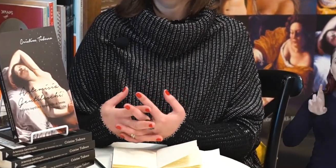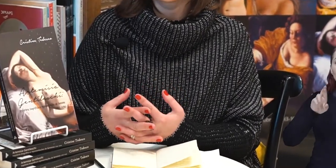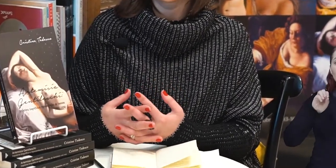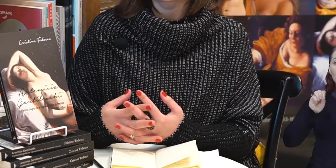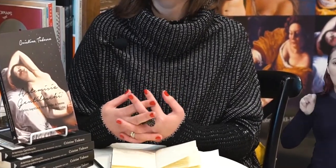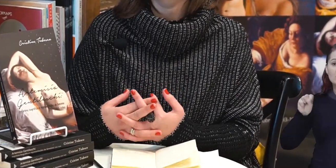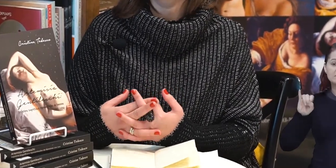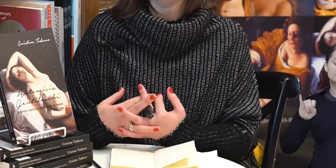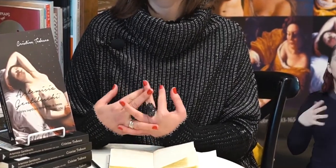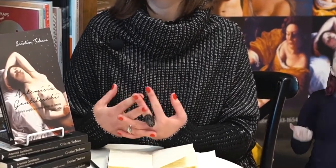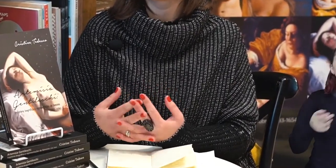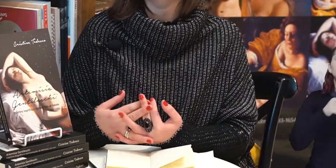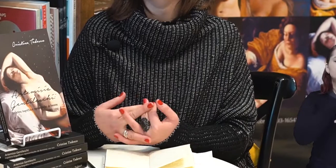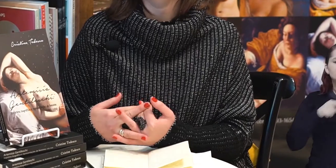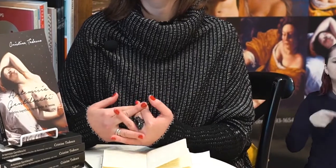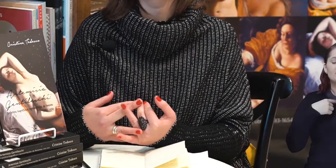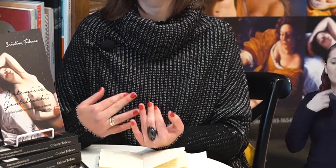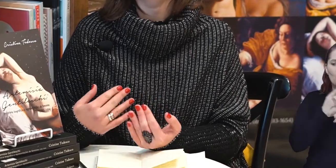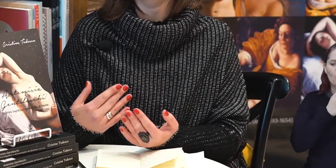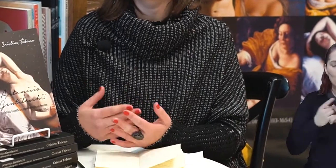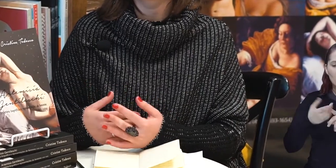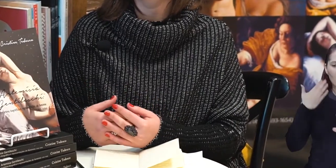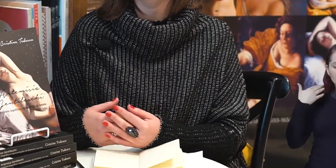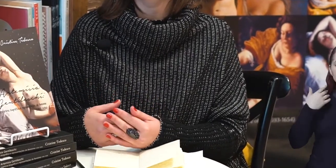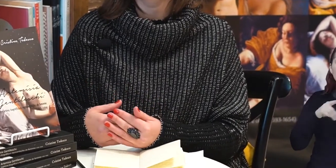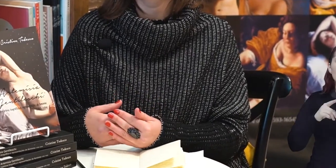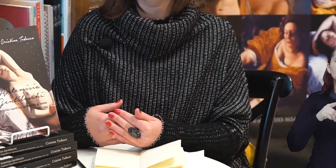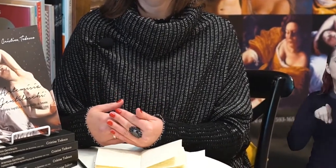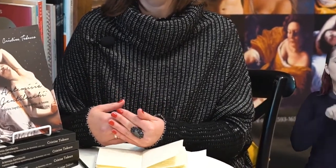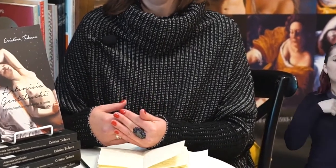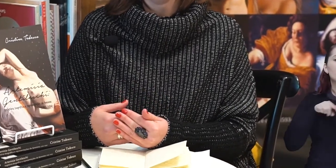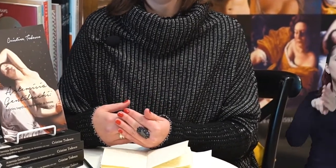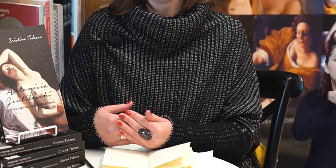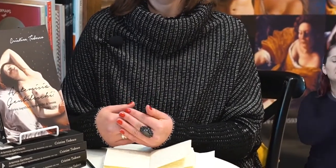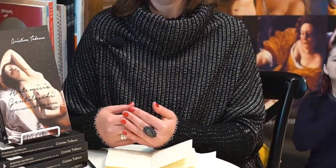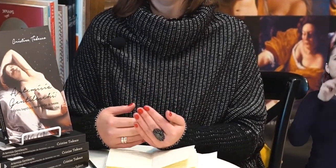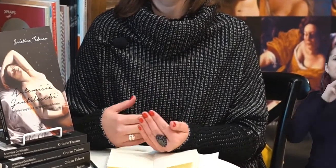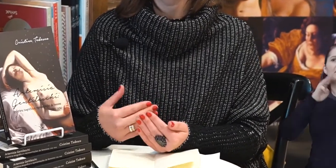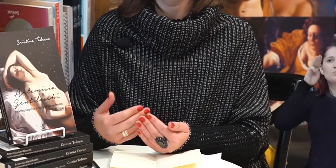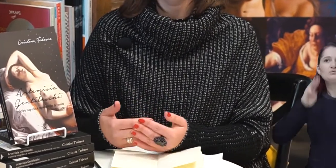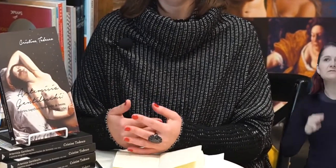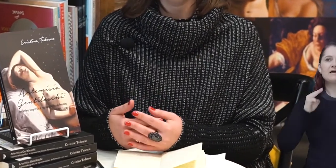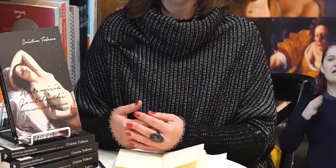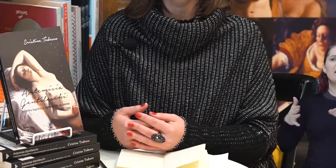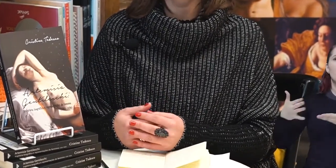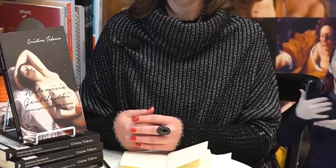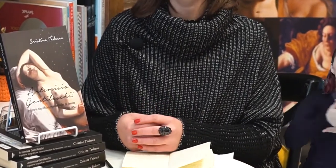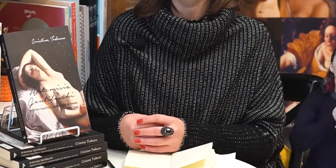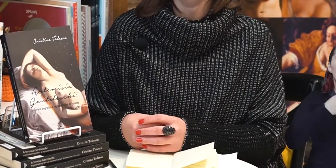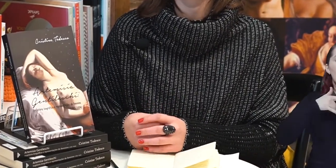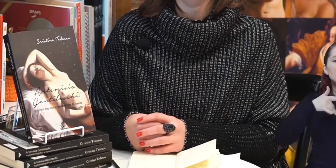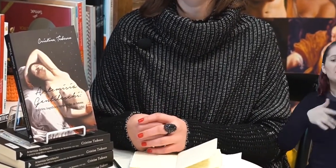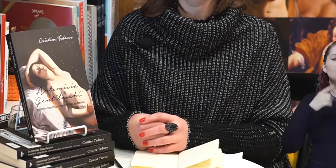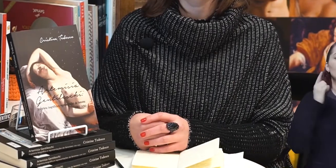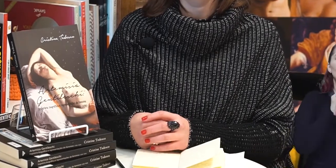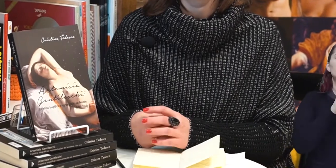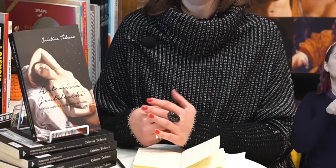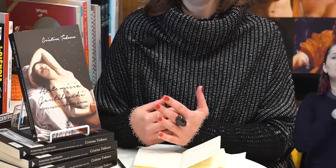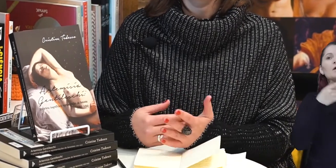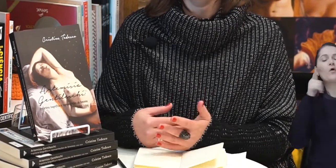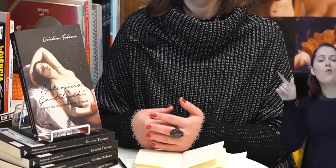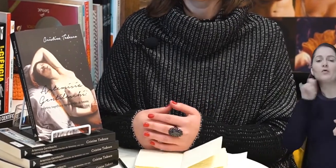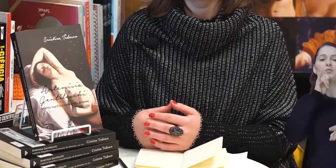pesquisa museal, nos acervos, nas exposições que eu frequentei. Então eu pude ter acesso a outros nomes, como a